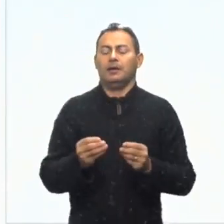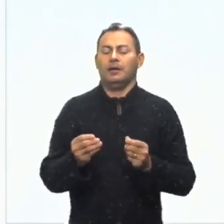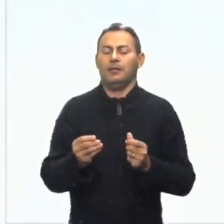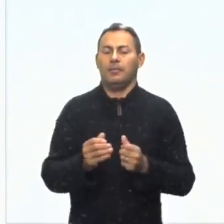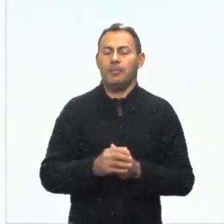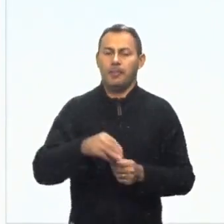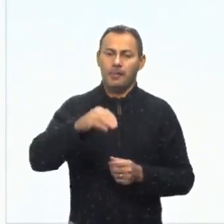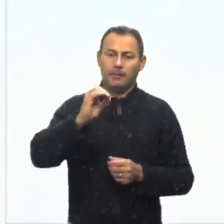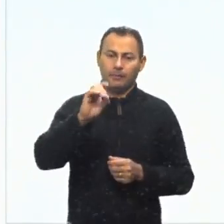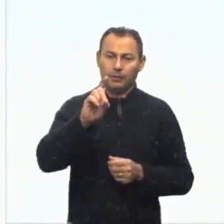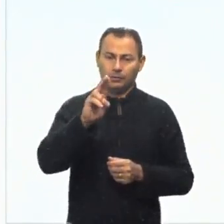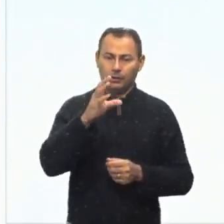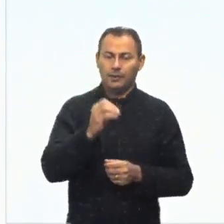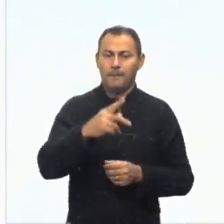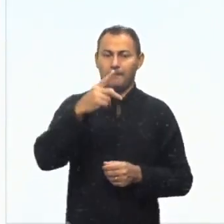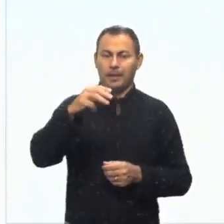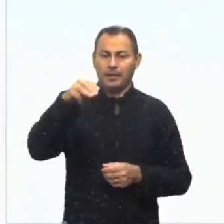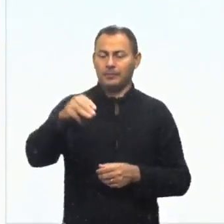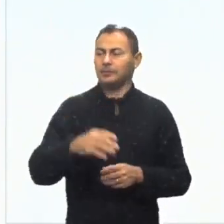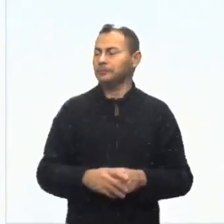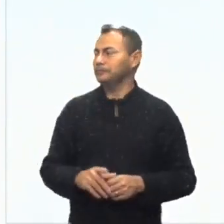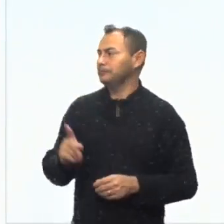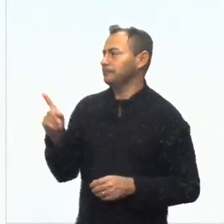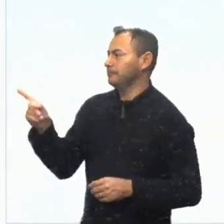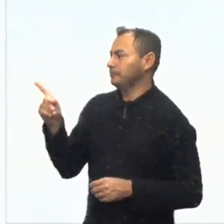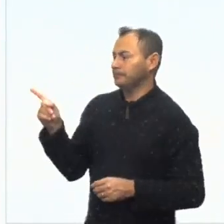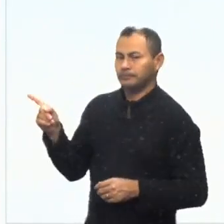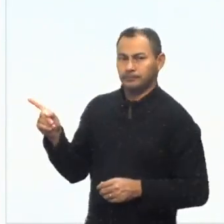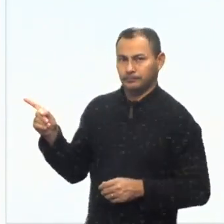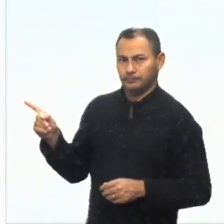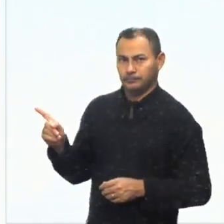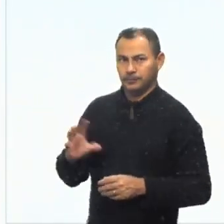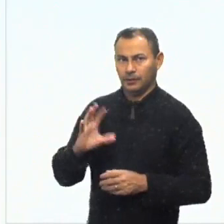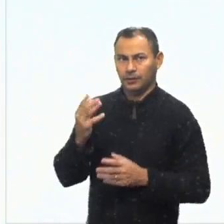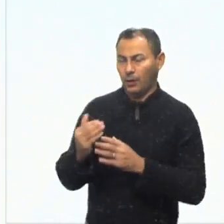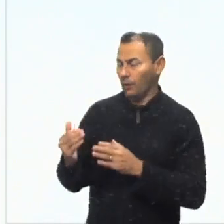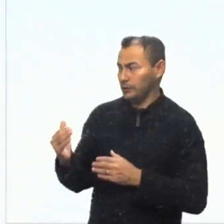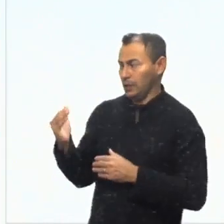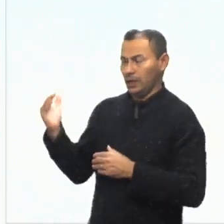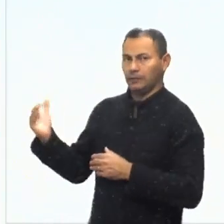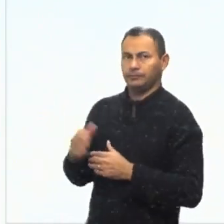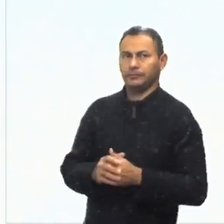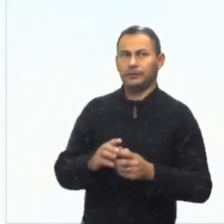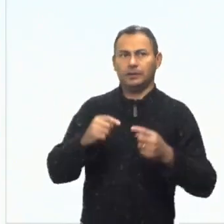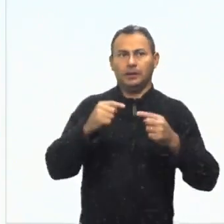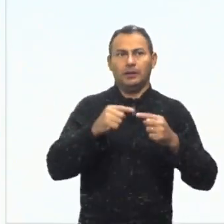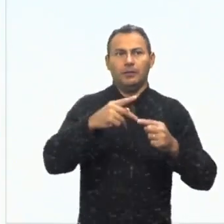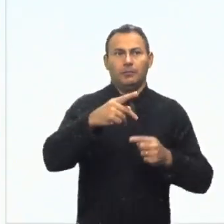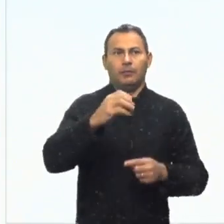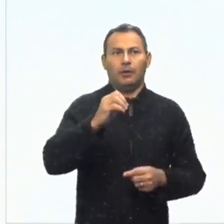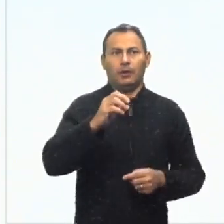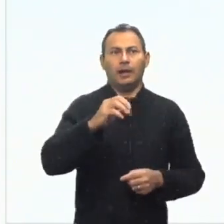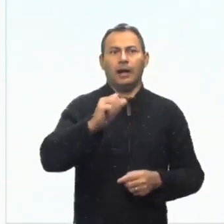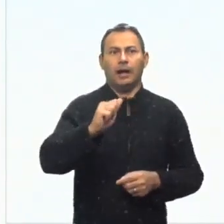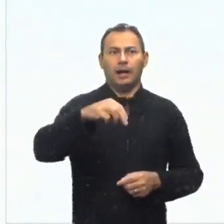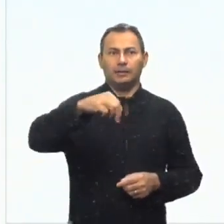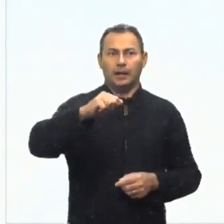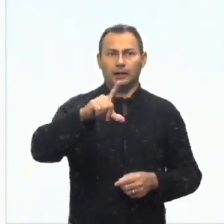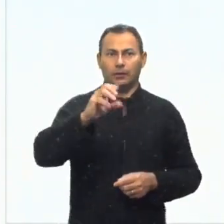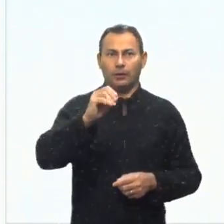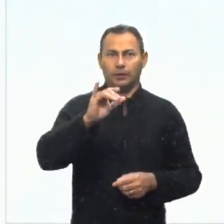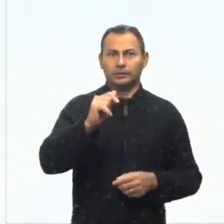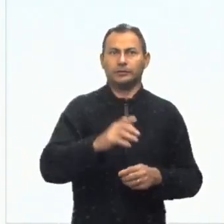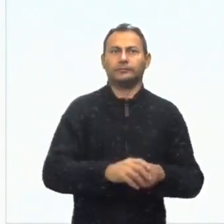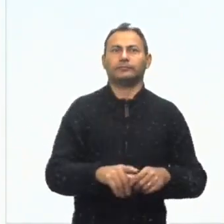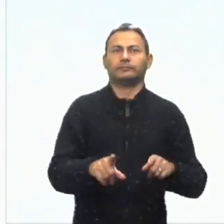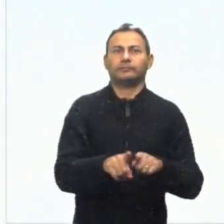uma modulação PM. E isso acontece quando você tem a portadora analógica, ou seja, essa senoide, e a